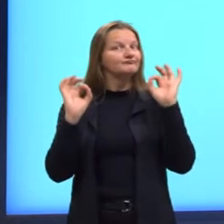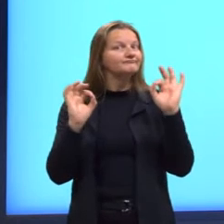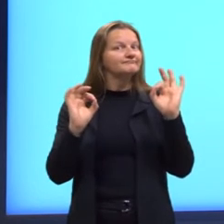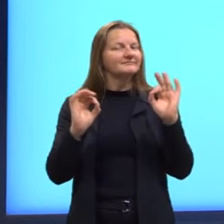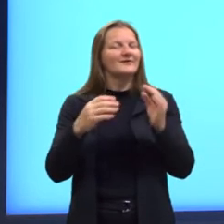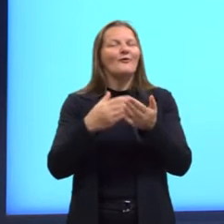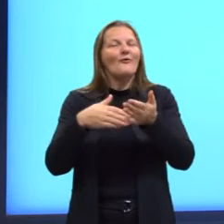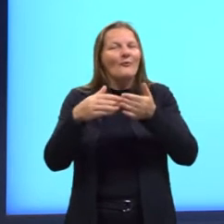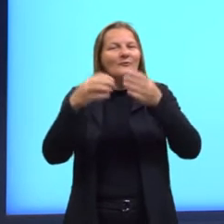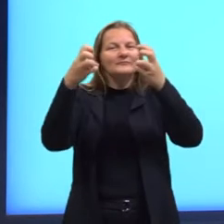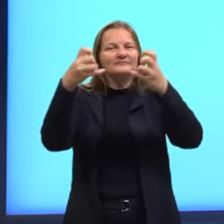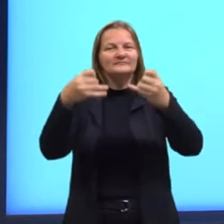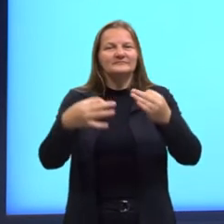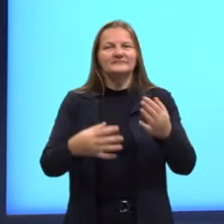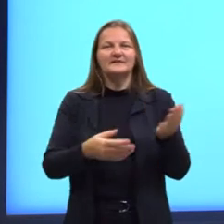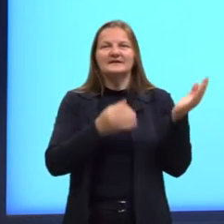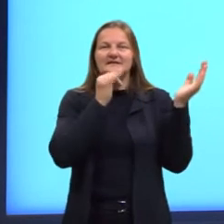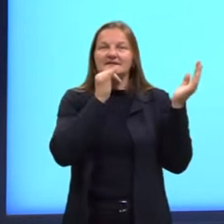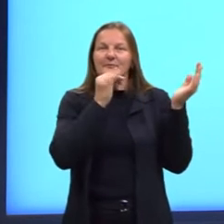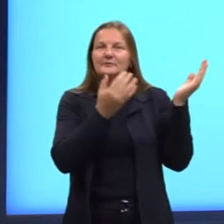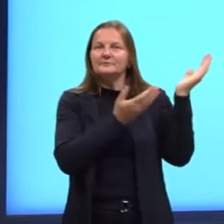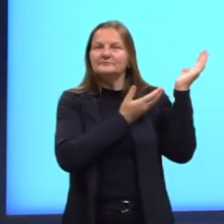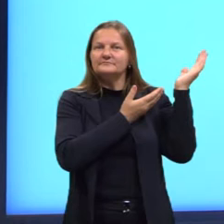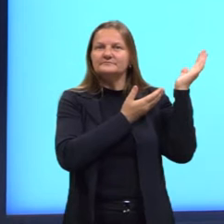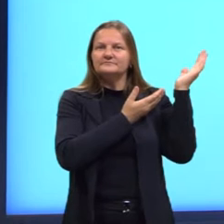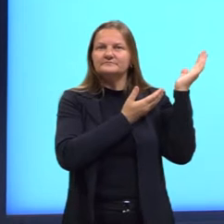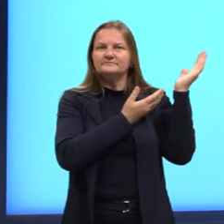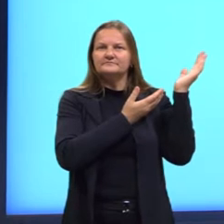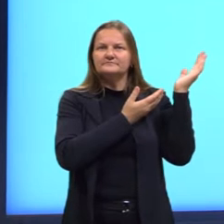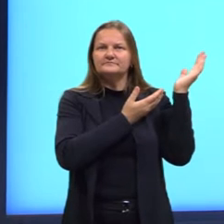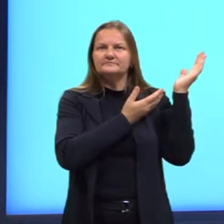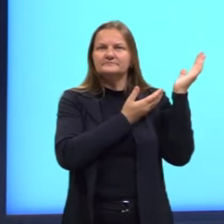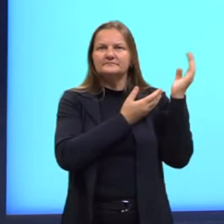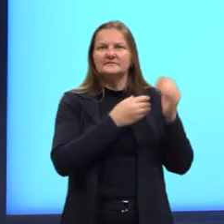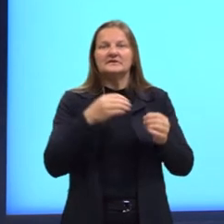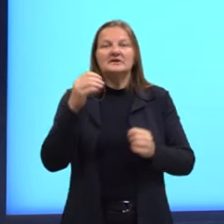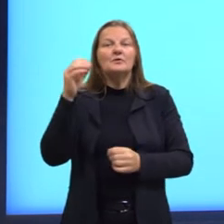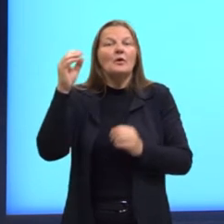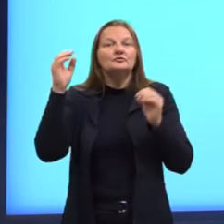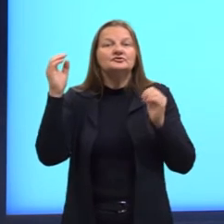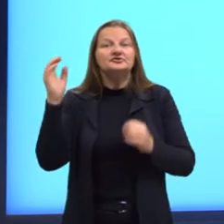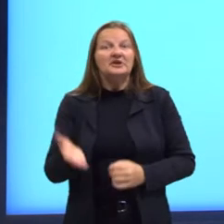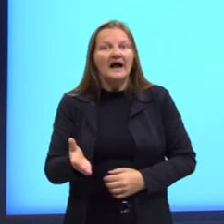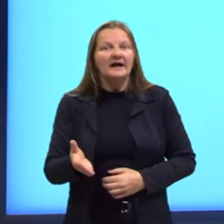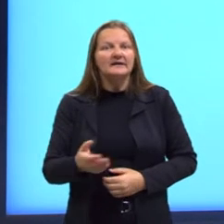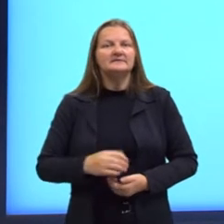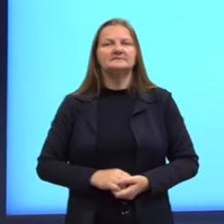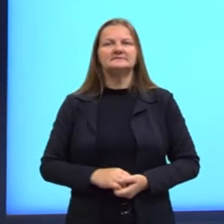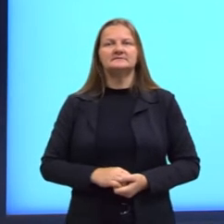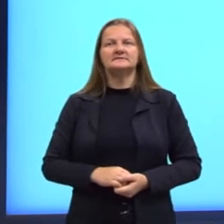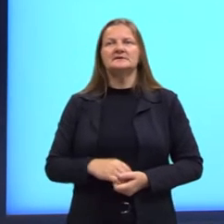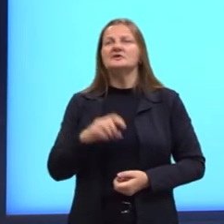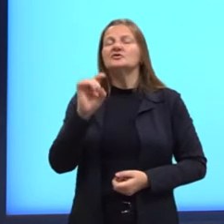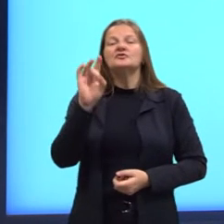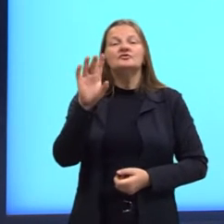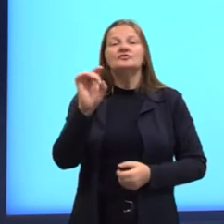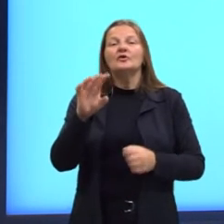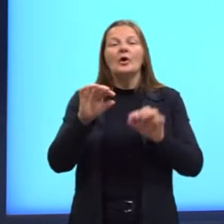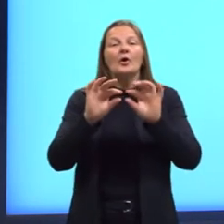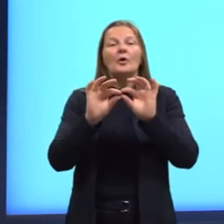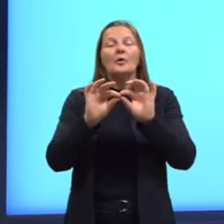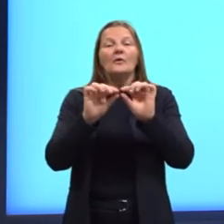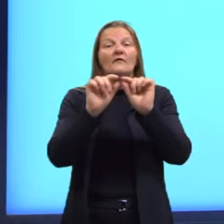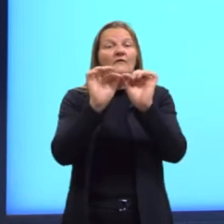nós temos expressões como ao rede o já que uso apenas em frases